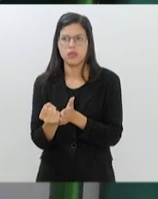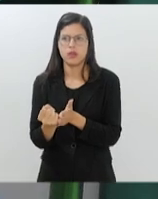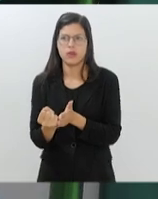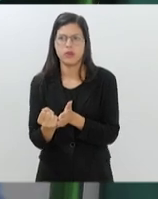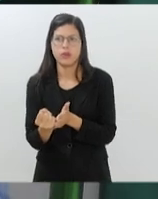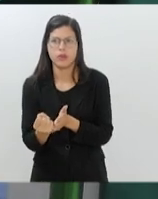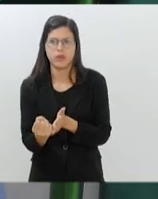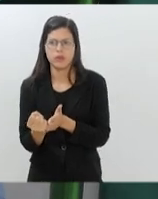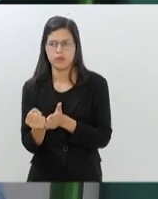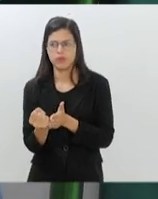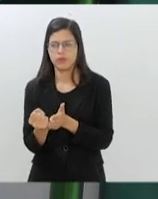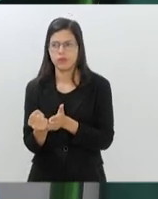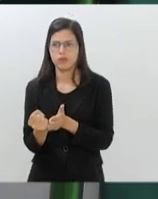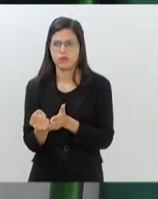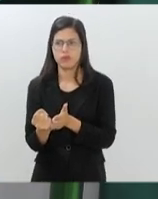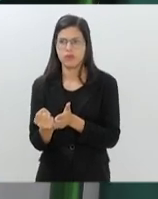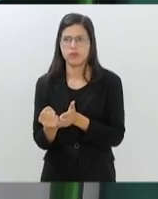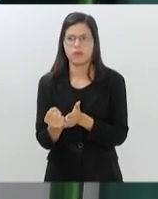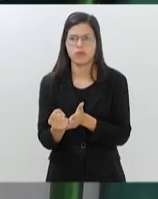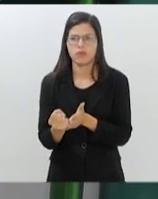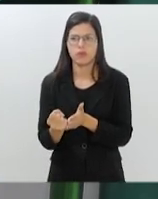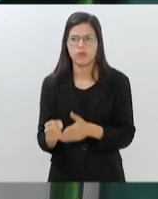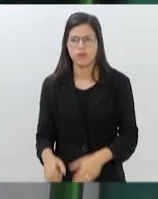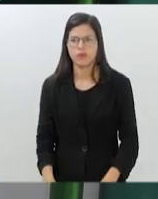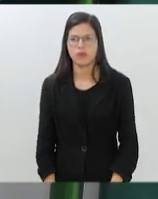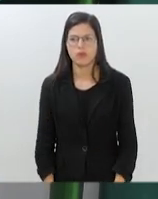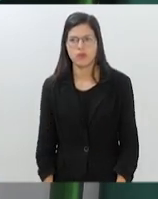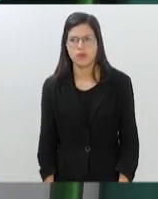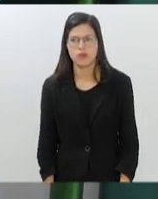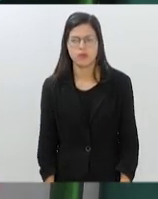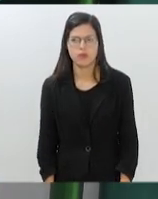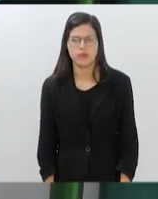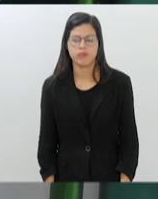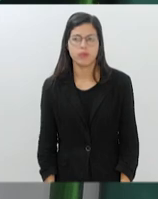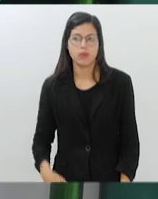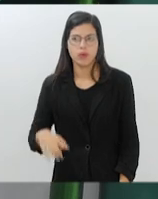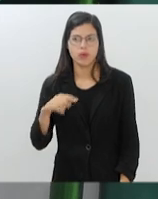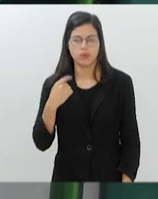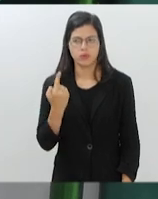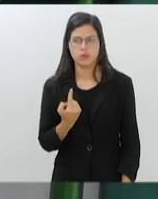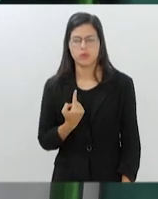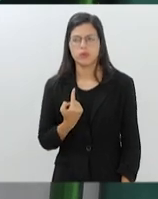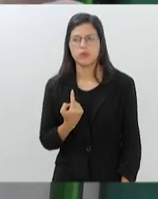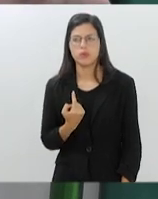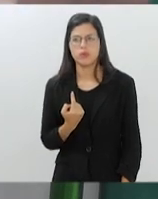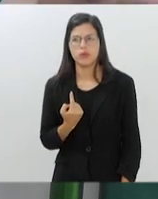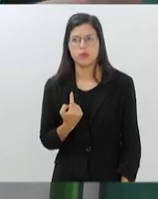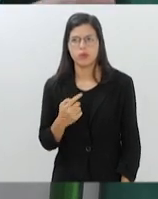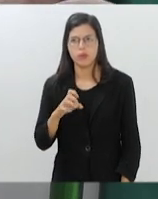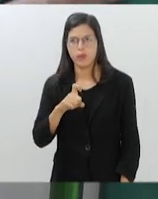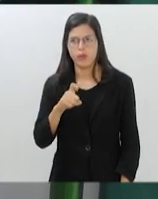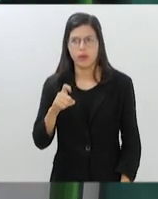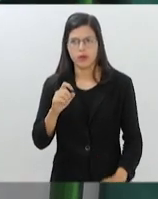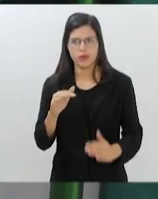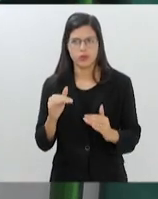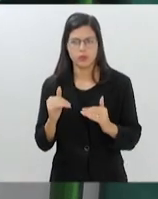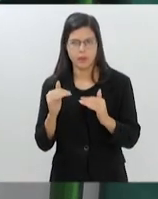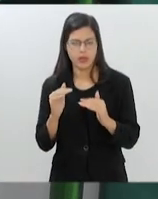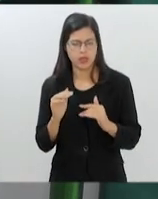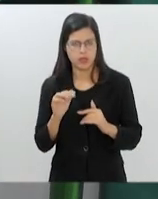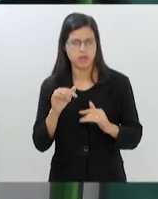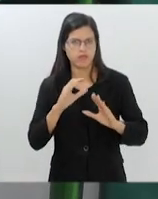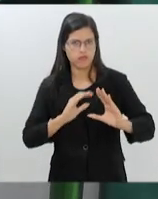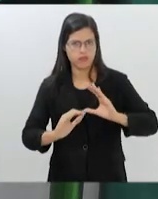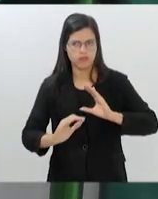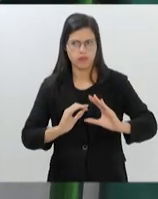entre elas Presidente o que me deixa aqui um pouco nós temos uma uma uma uma ex superintendente da comunicação que hoje